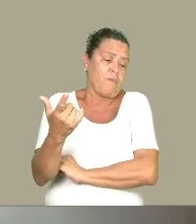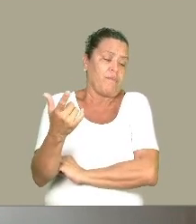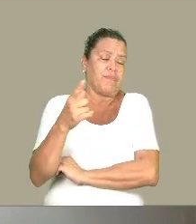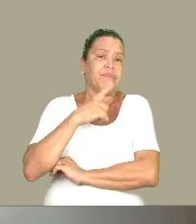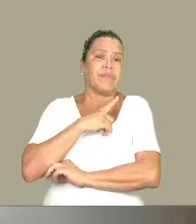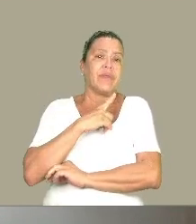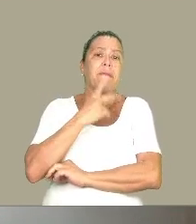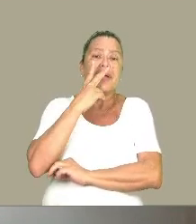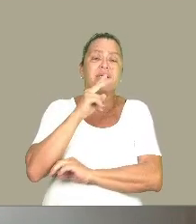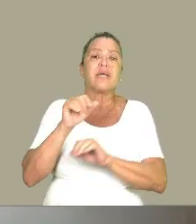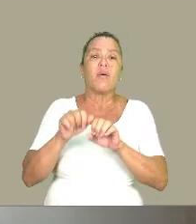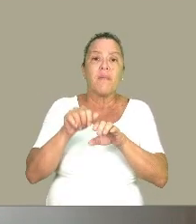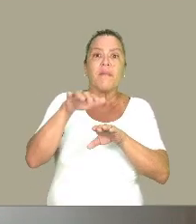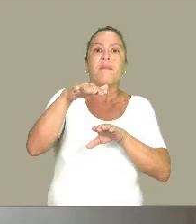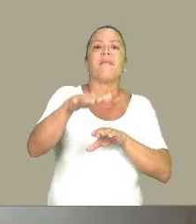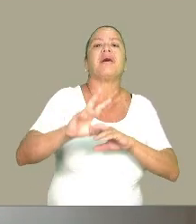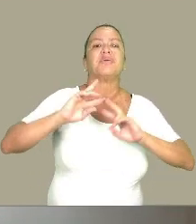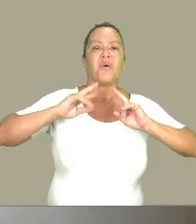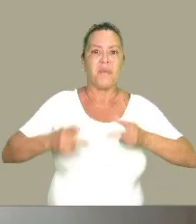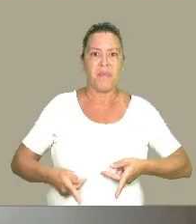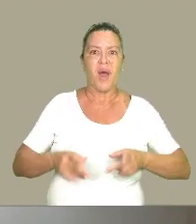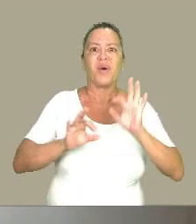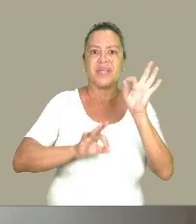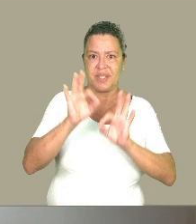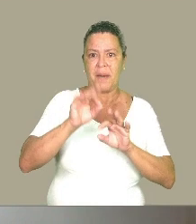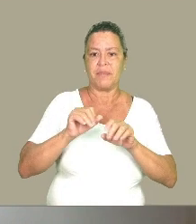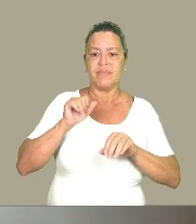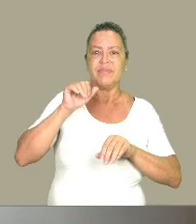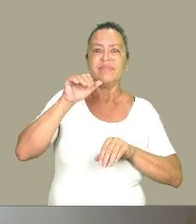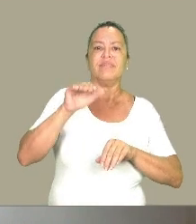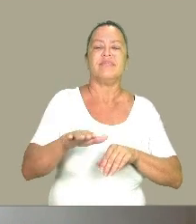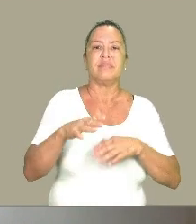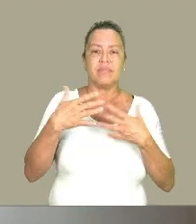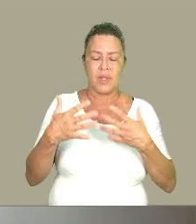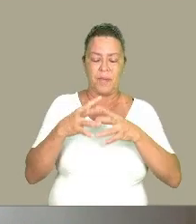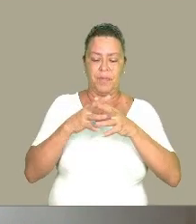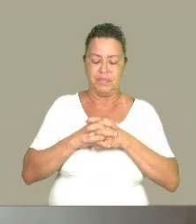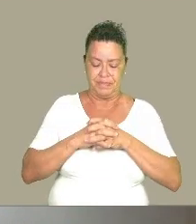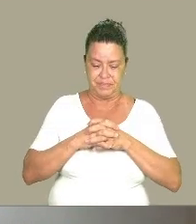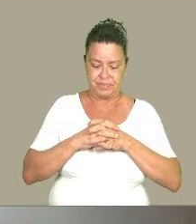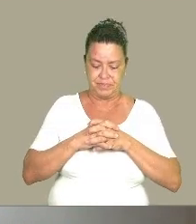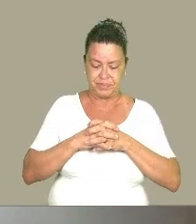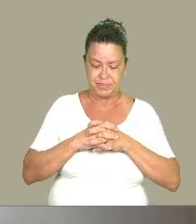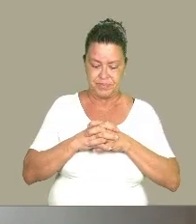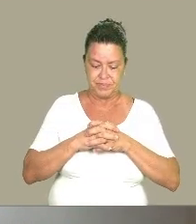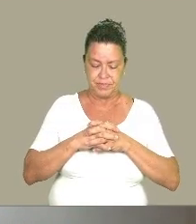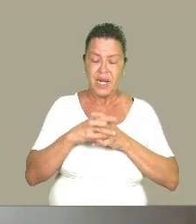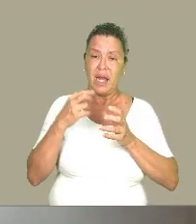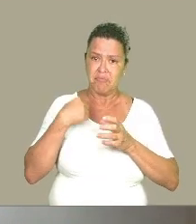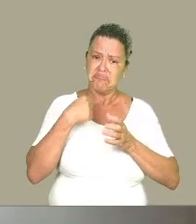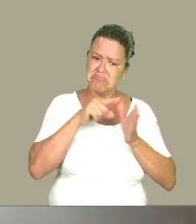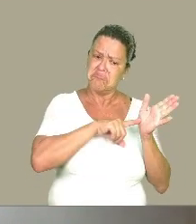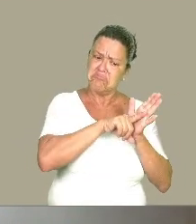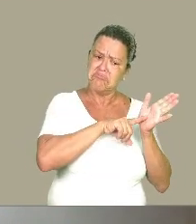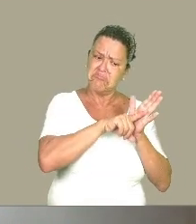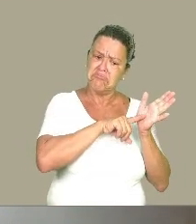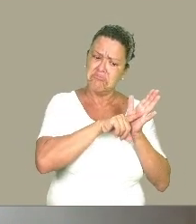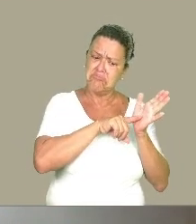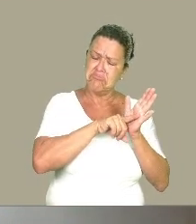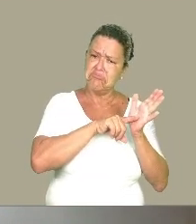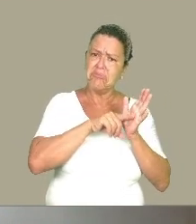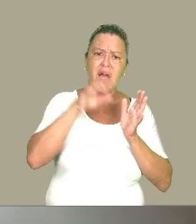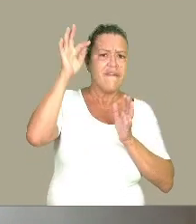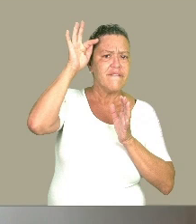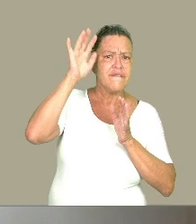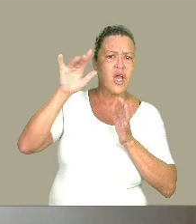passo importantíssimo nessa organização. E aí eu fui lá num livro que eu gosto muito, chamado Filosofia Espírita, que